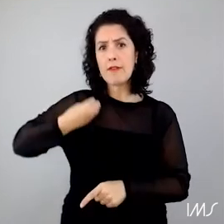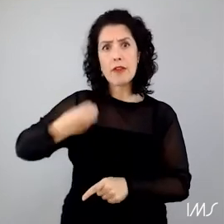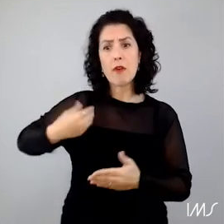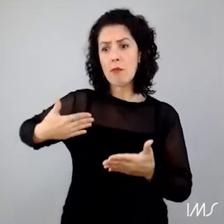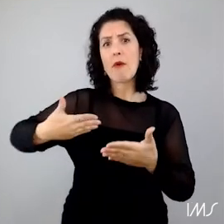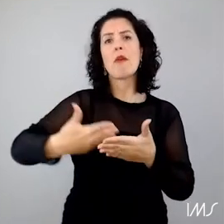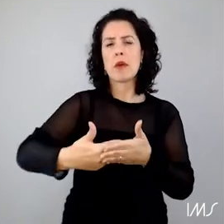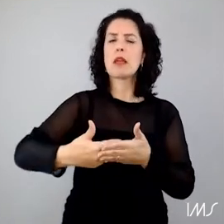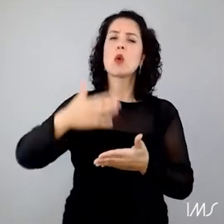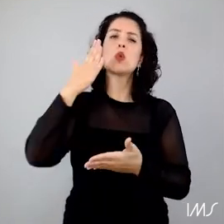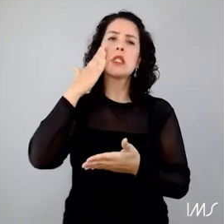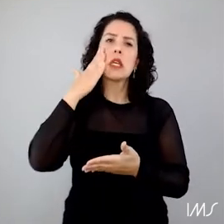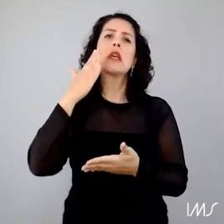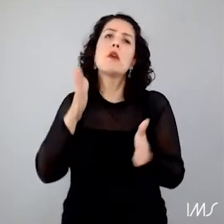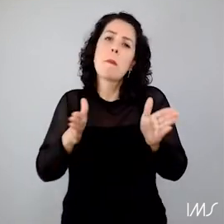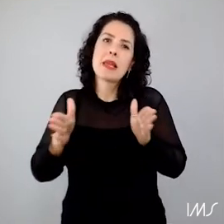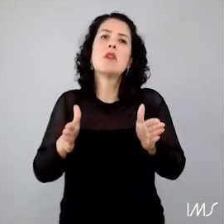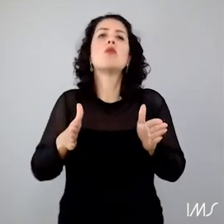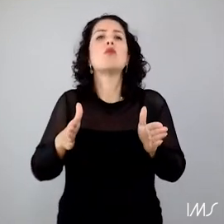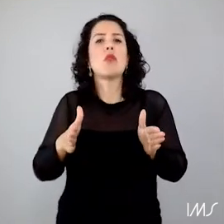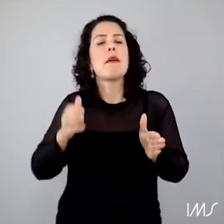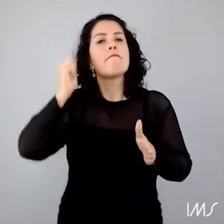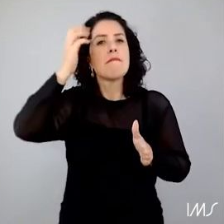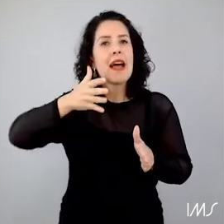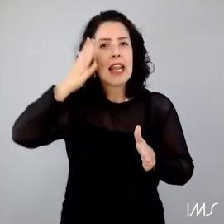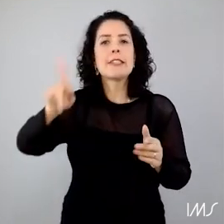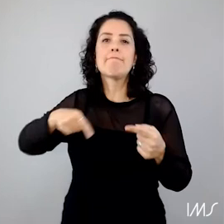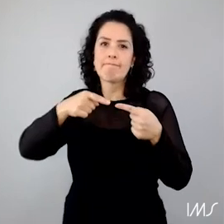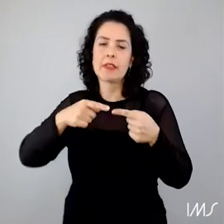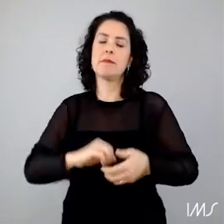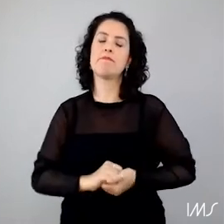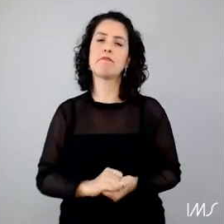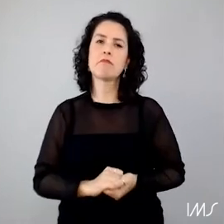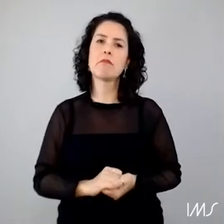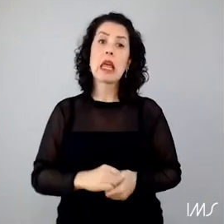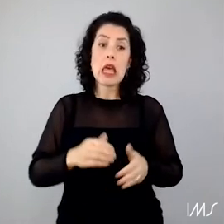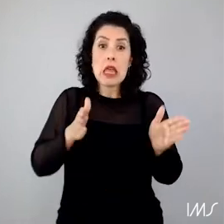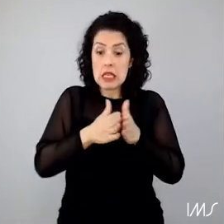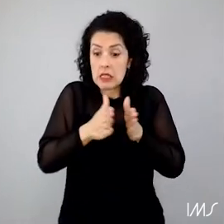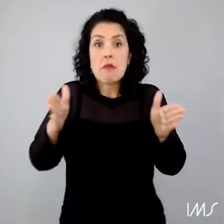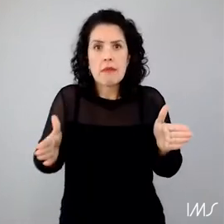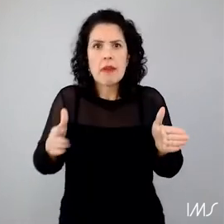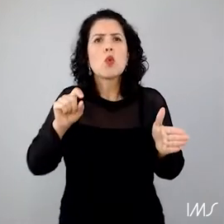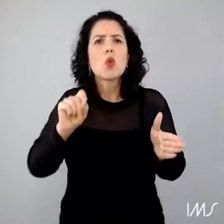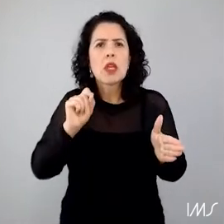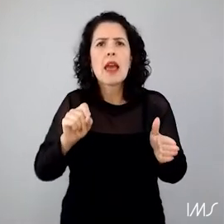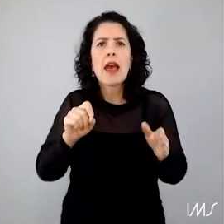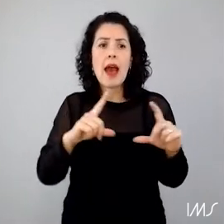e certamente vai falar sobre isso. Diante desses fatos, a fotografia ganha